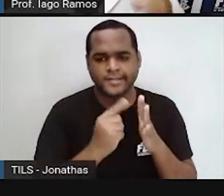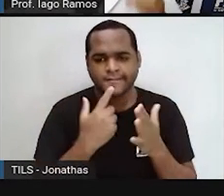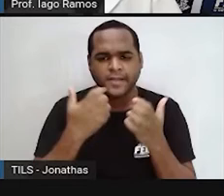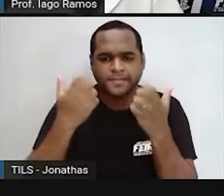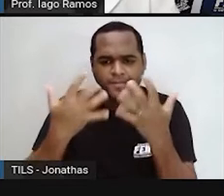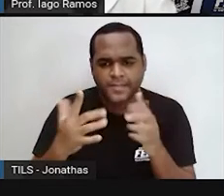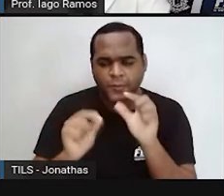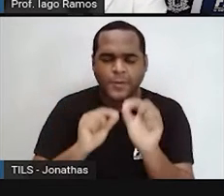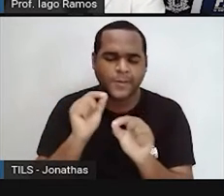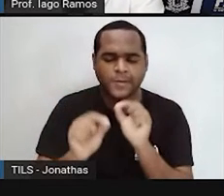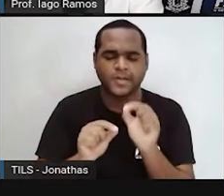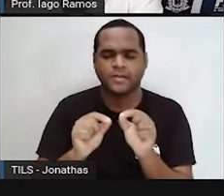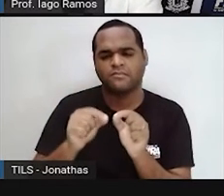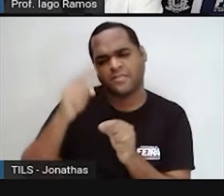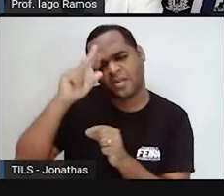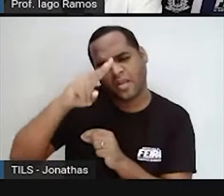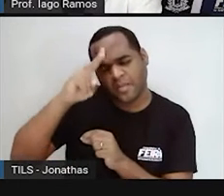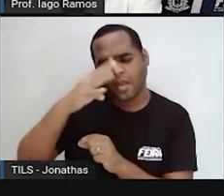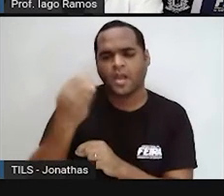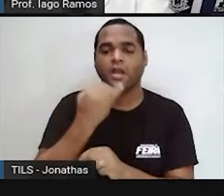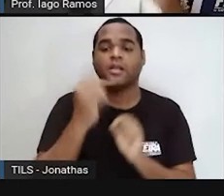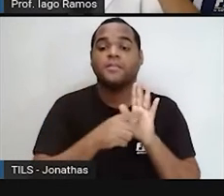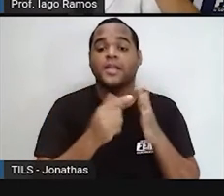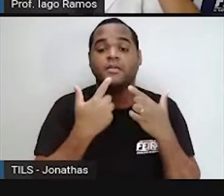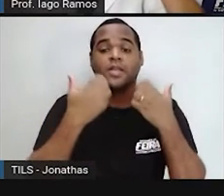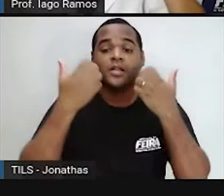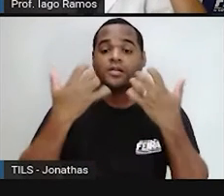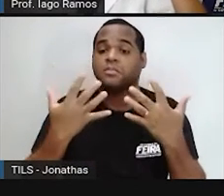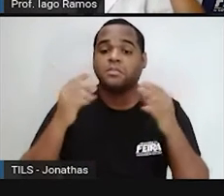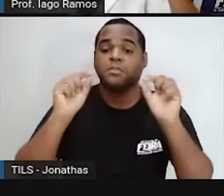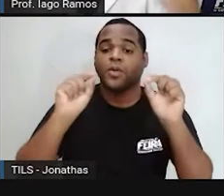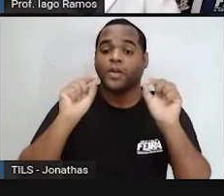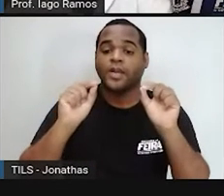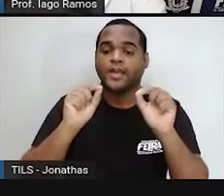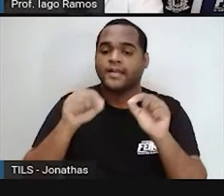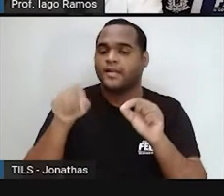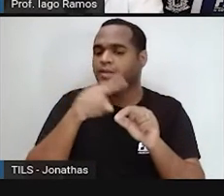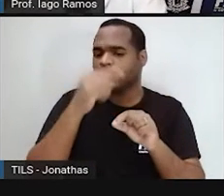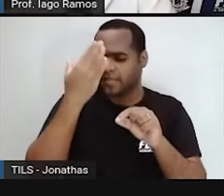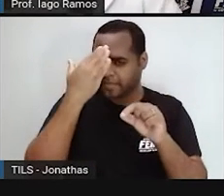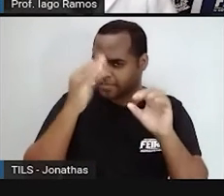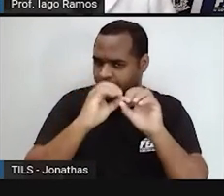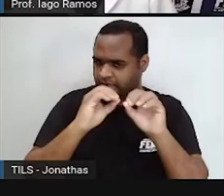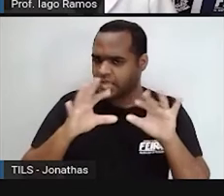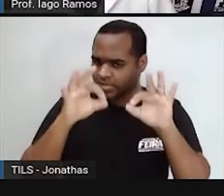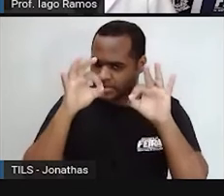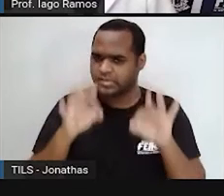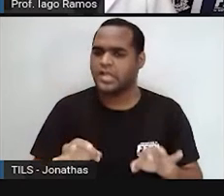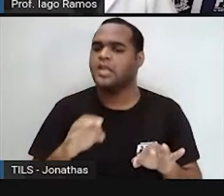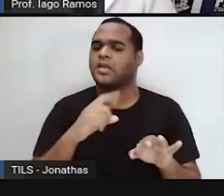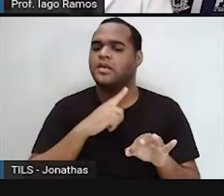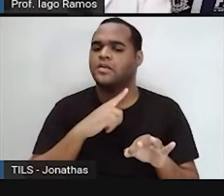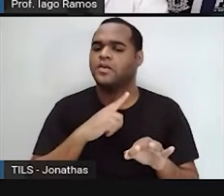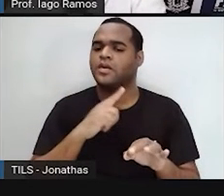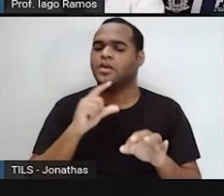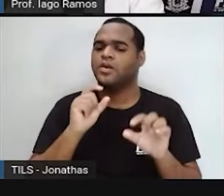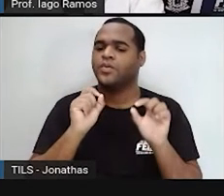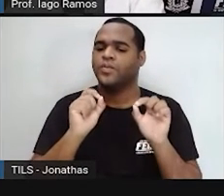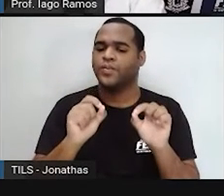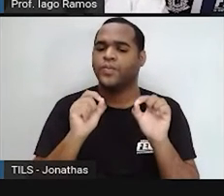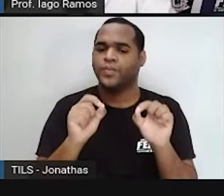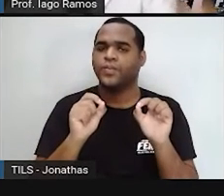anteriores mas para gente é deixar isso bem certinho na nossa cabeça né